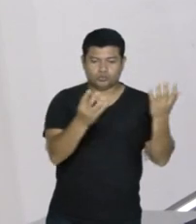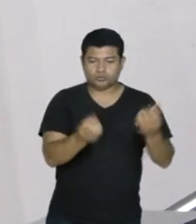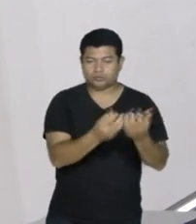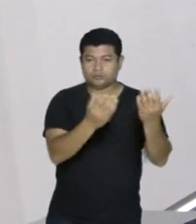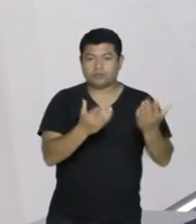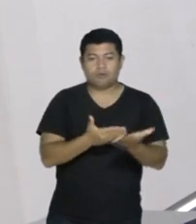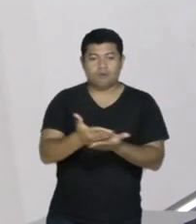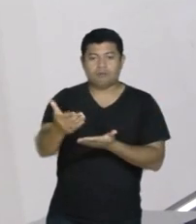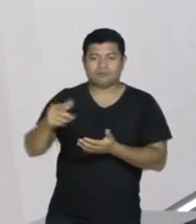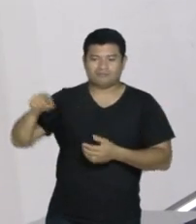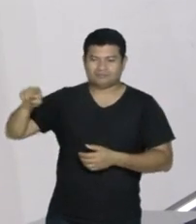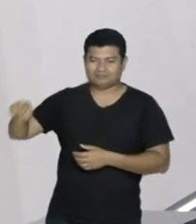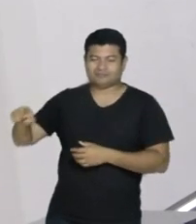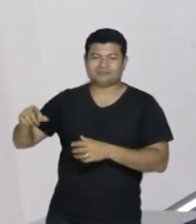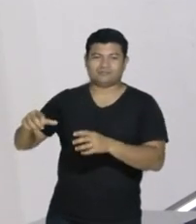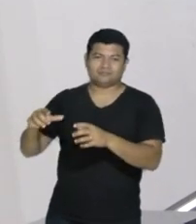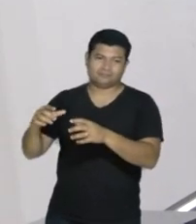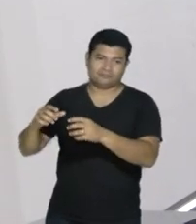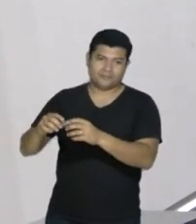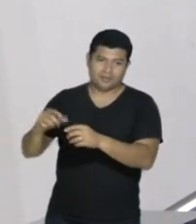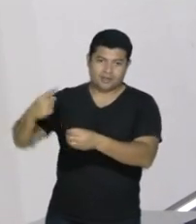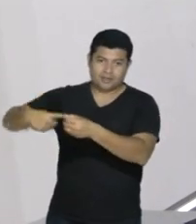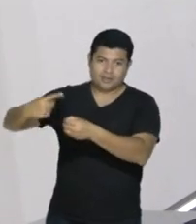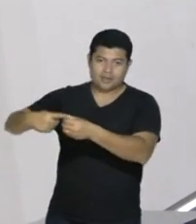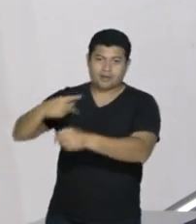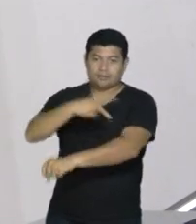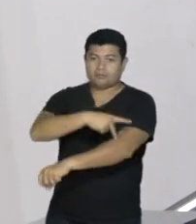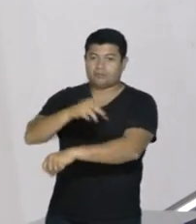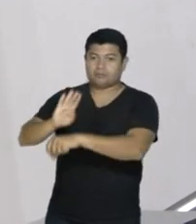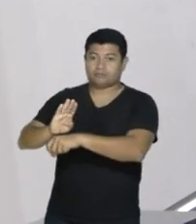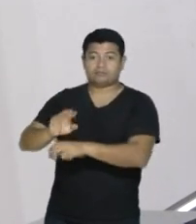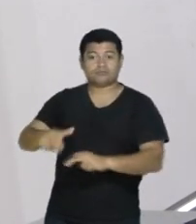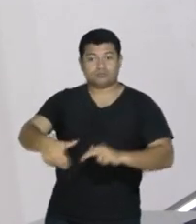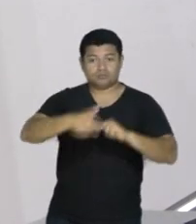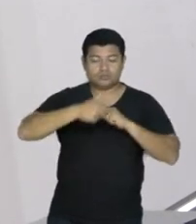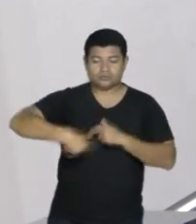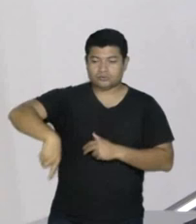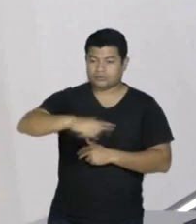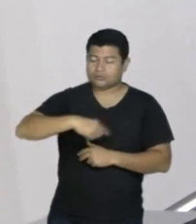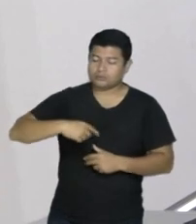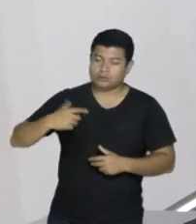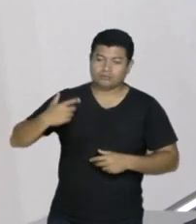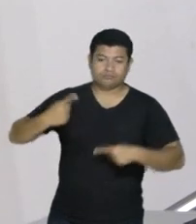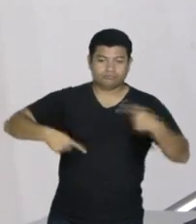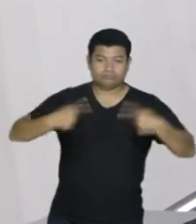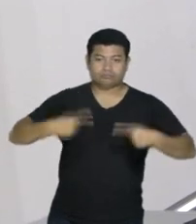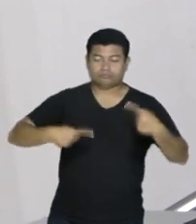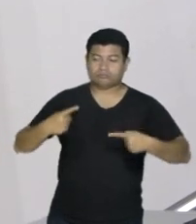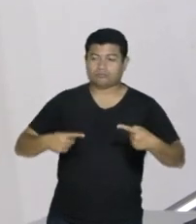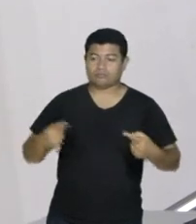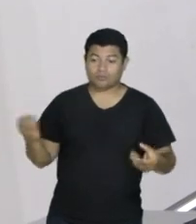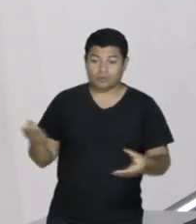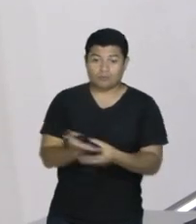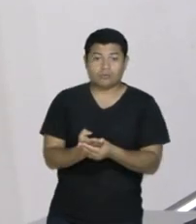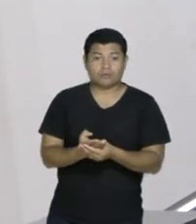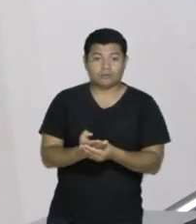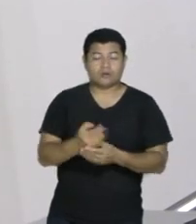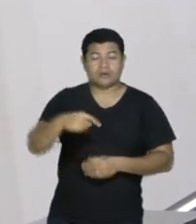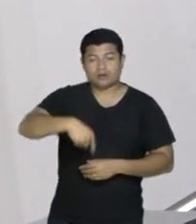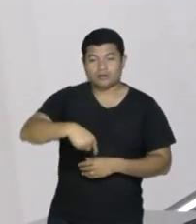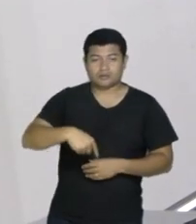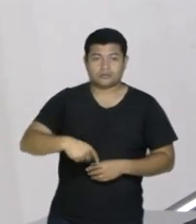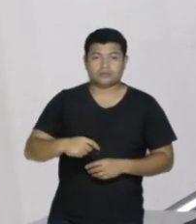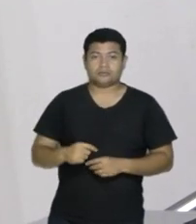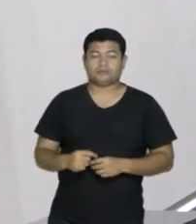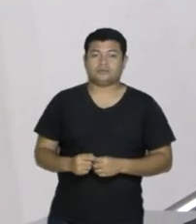é por isso que brevemente vamos trazer para essa casa um assunto muito importante e será um debate que a gente vai trabalhar e vai lutar também